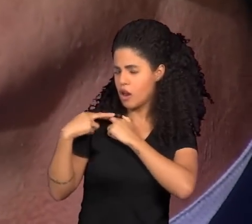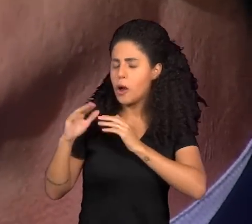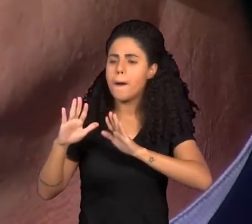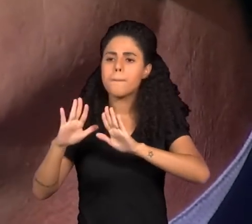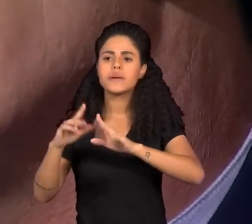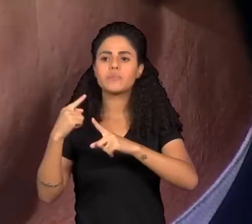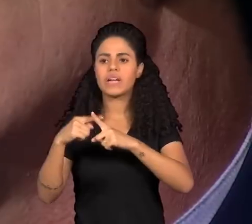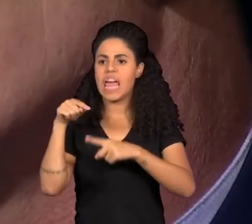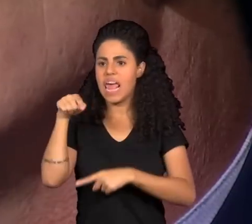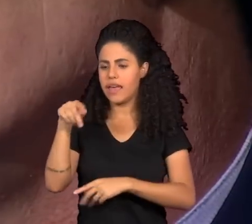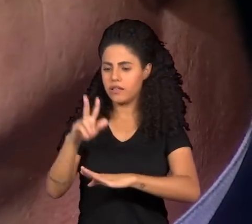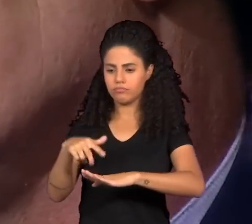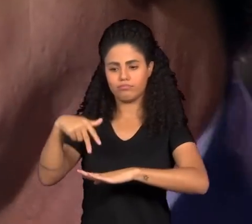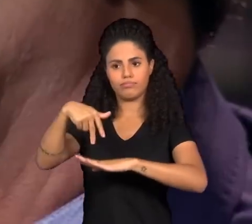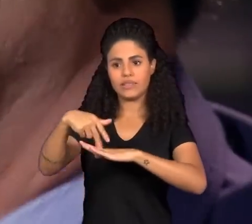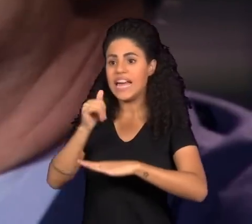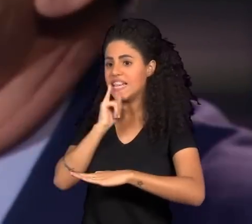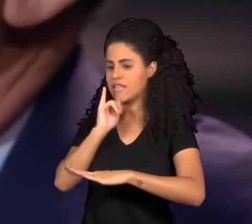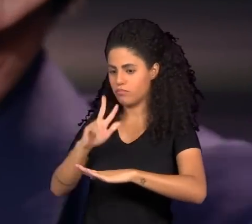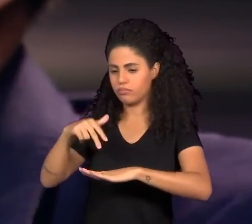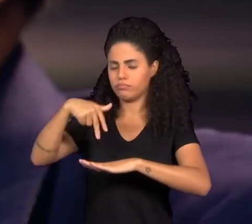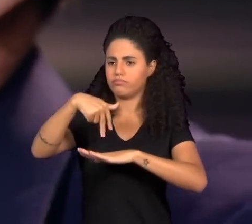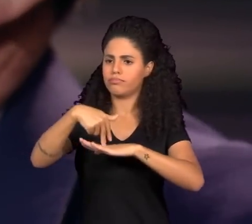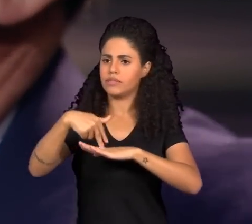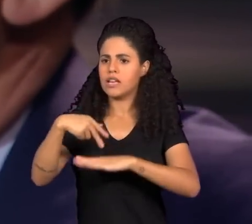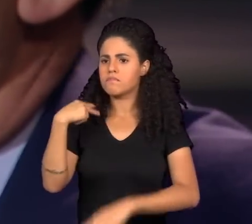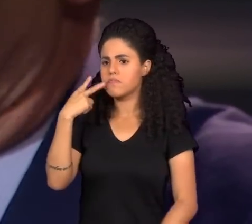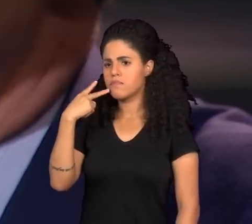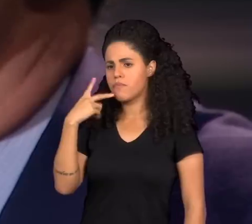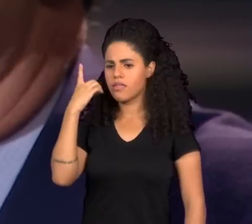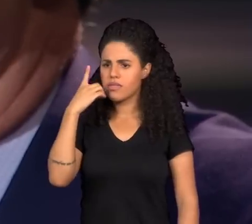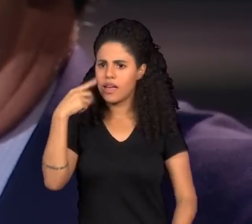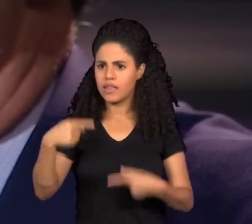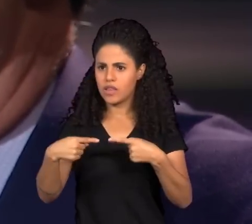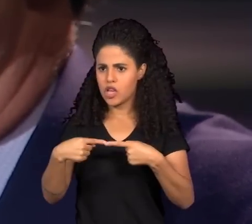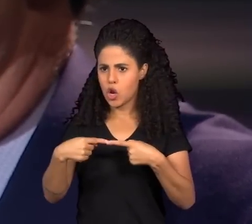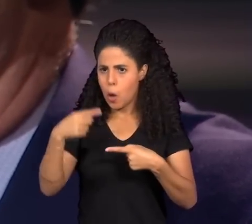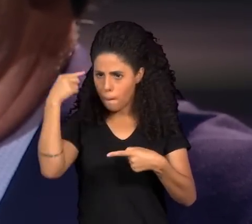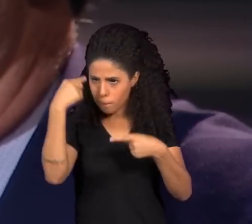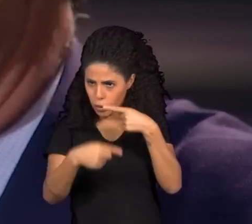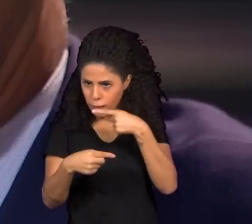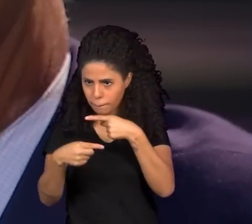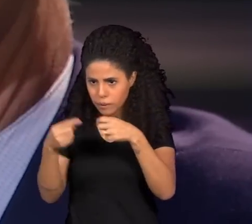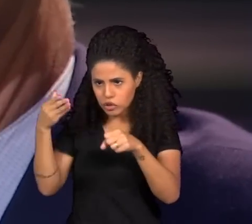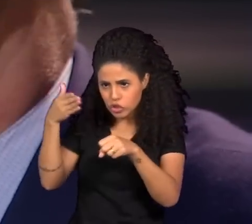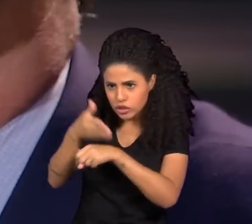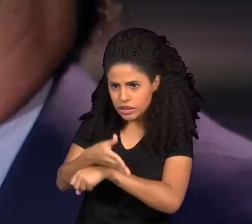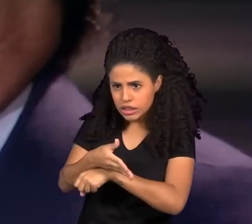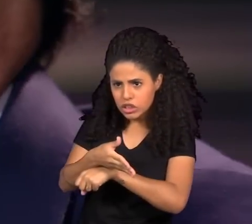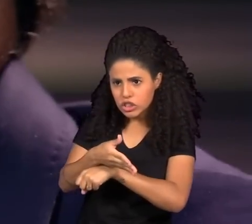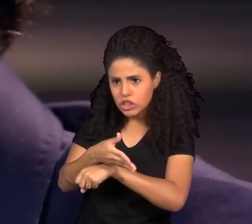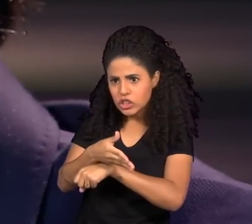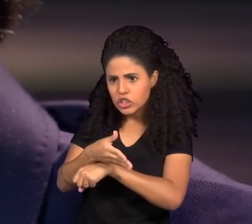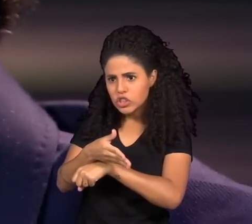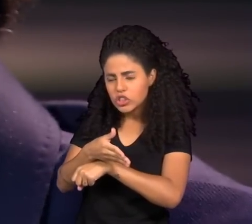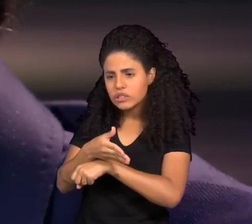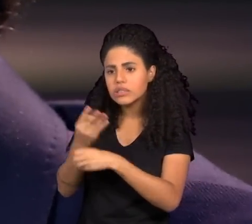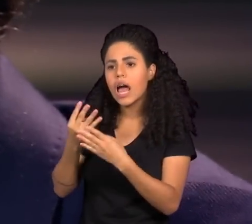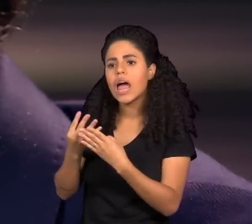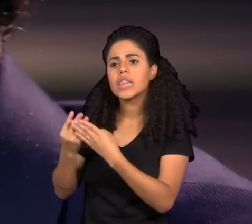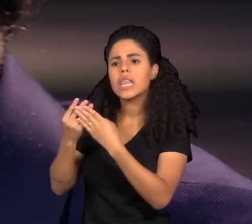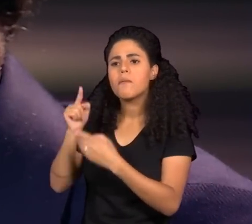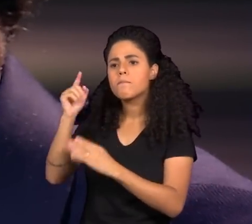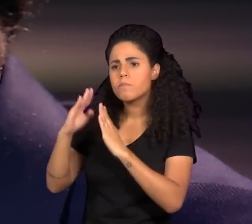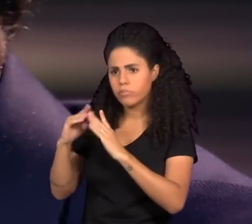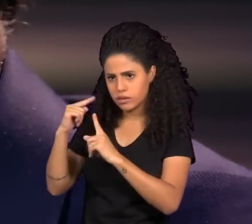tornou candidato, ele é proibido de ir na missa? Absurdo. Ele não está usando o nome